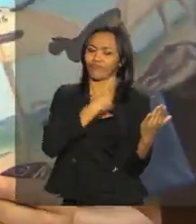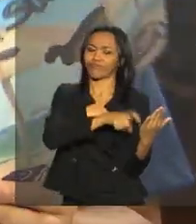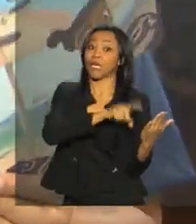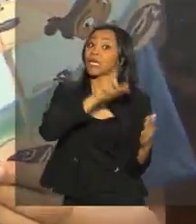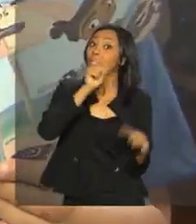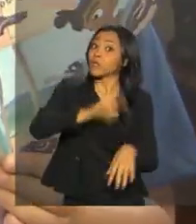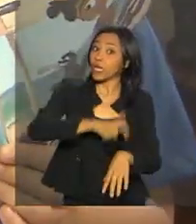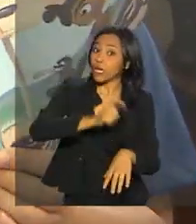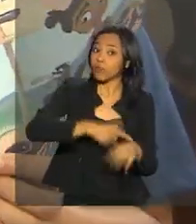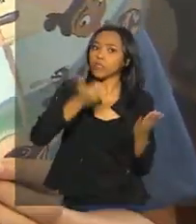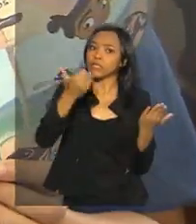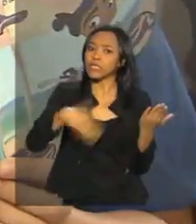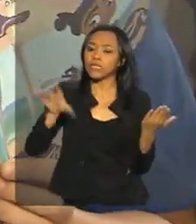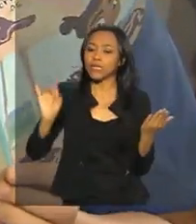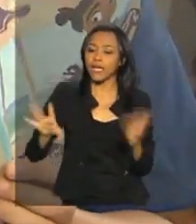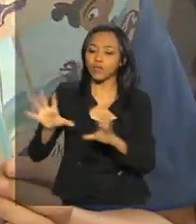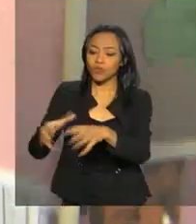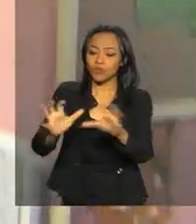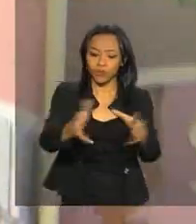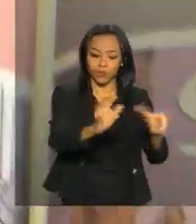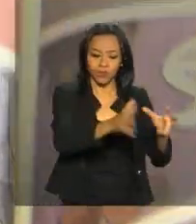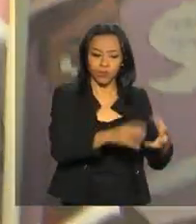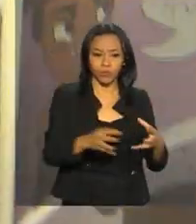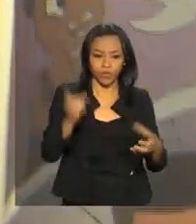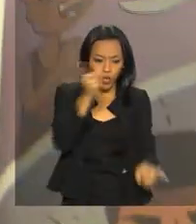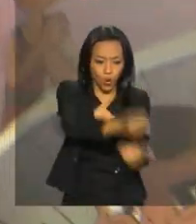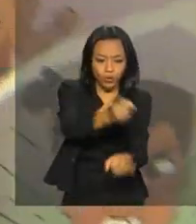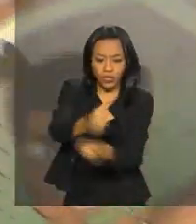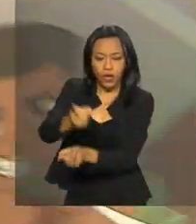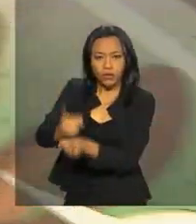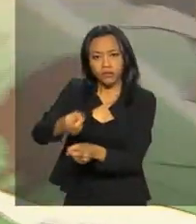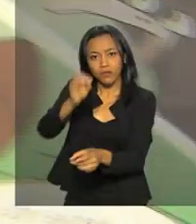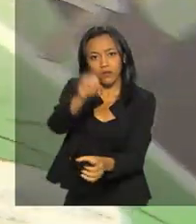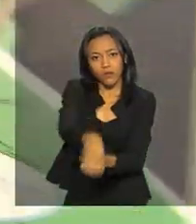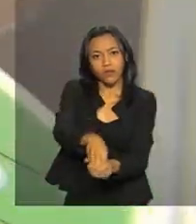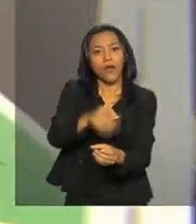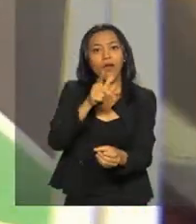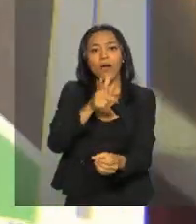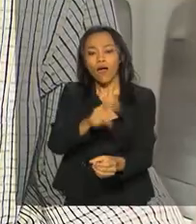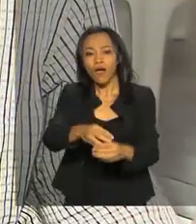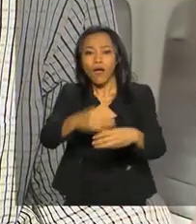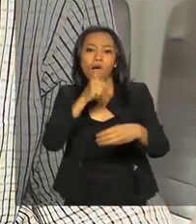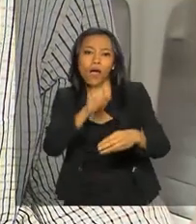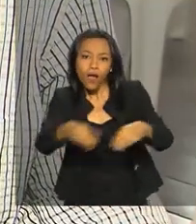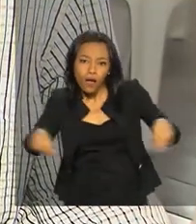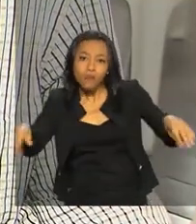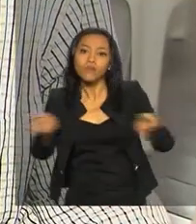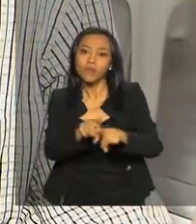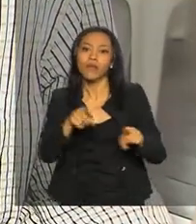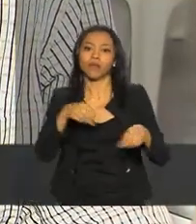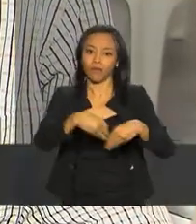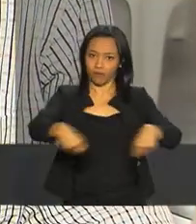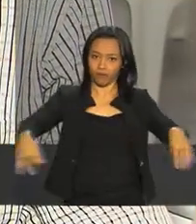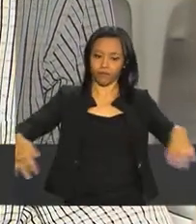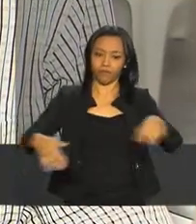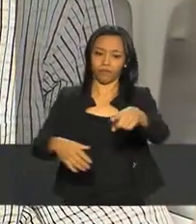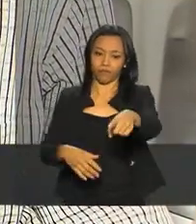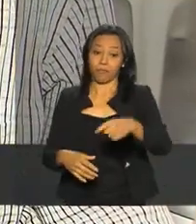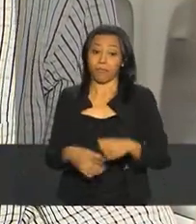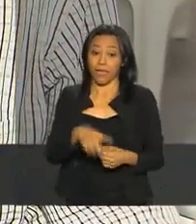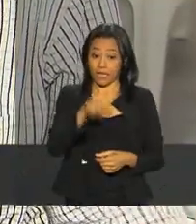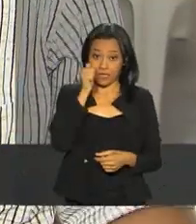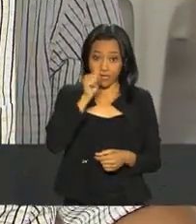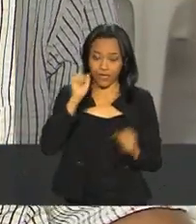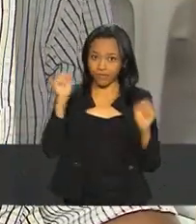de decomposição de cada material encontrado na areia ou água, como plástico e metal. Ela despertou o